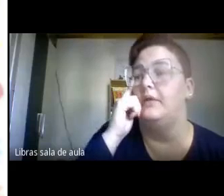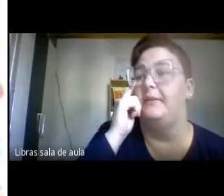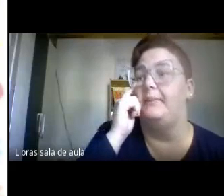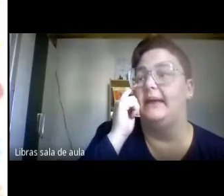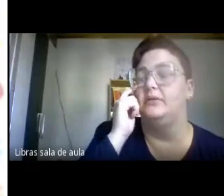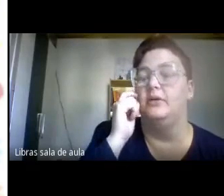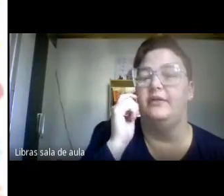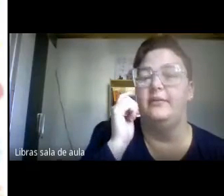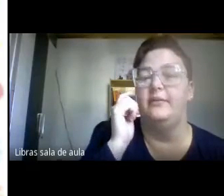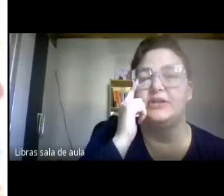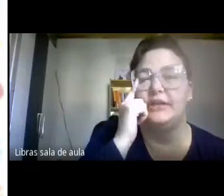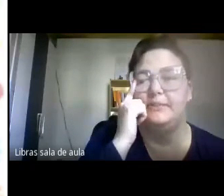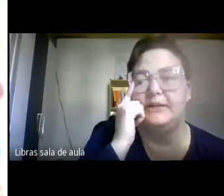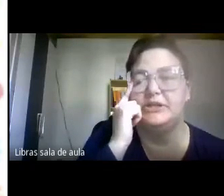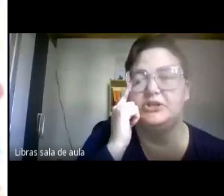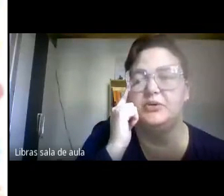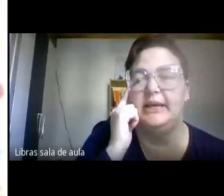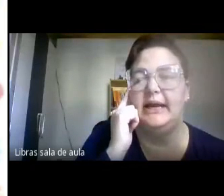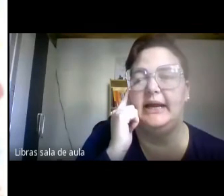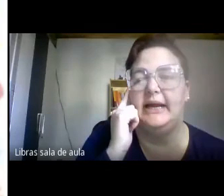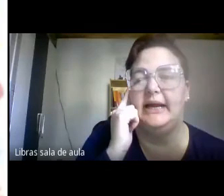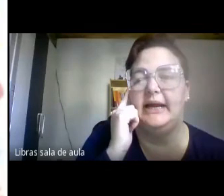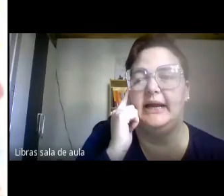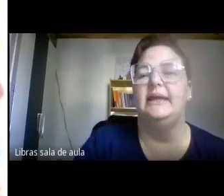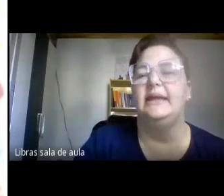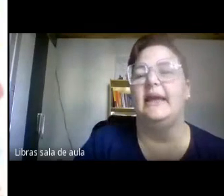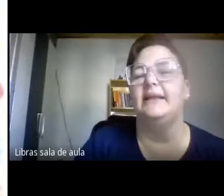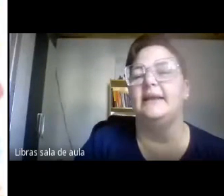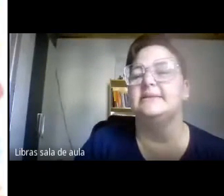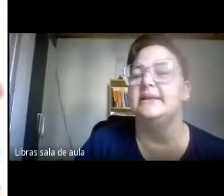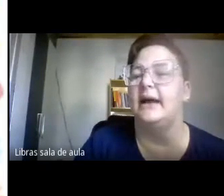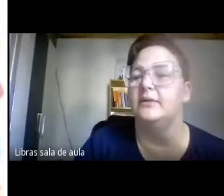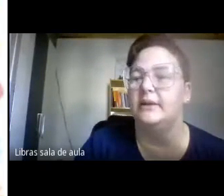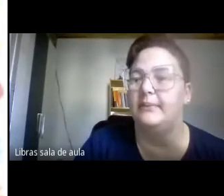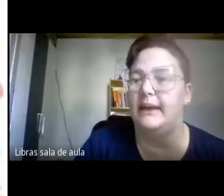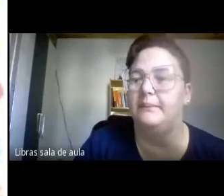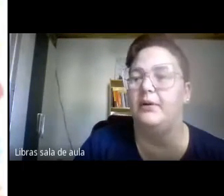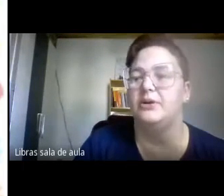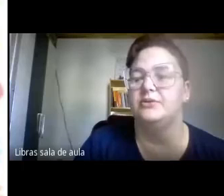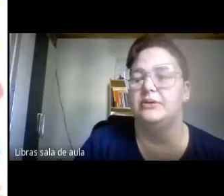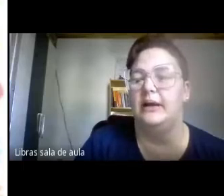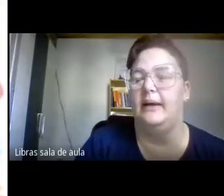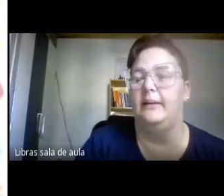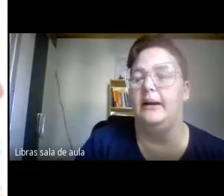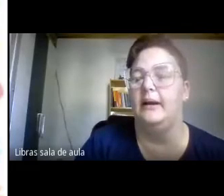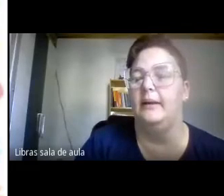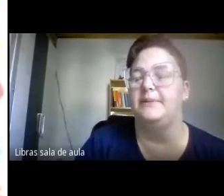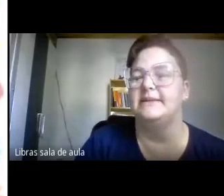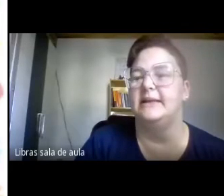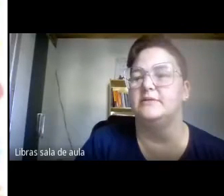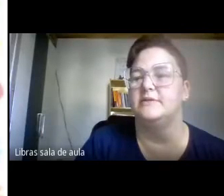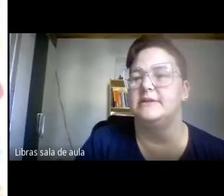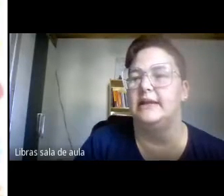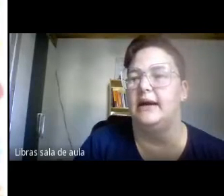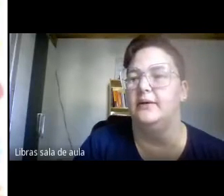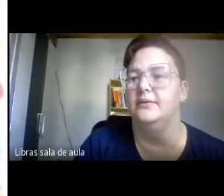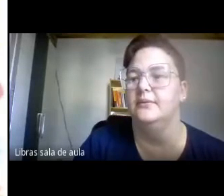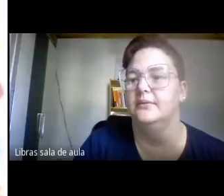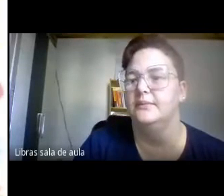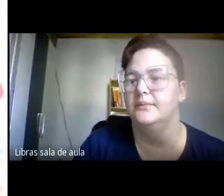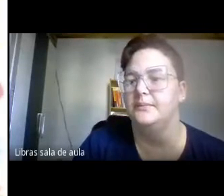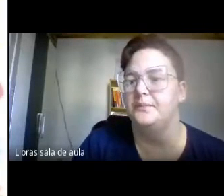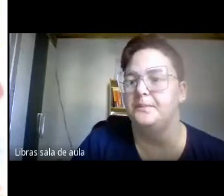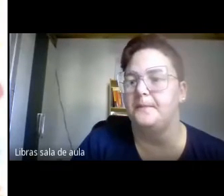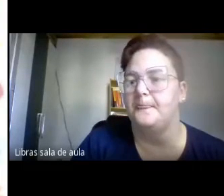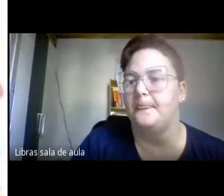o alfabeto novamente aqui para a gente olhar. E quem tem sinal também pode apresentar o seu sinal.